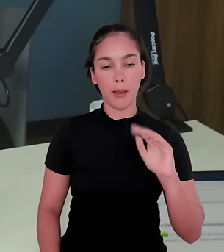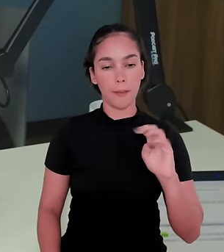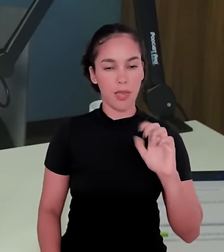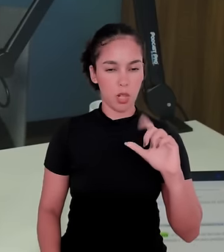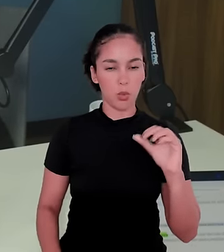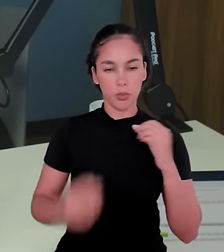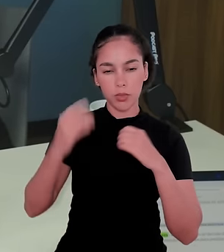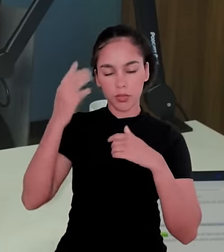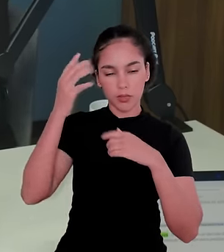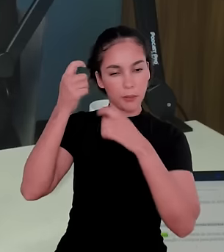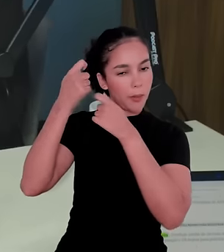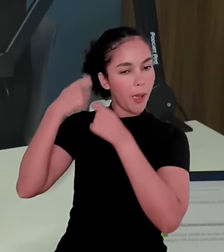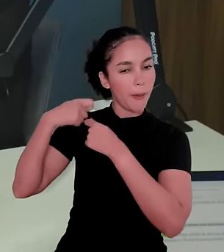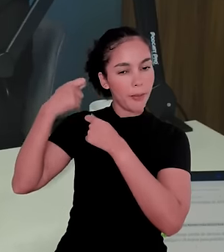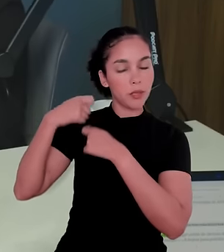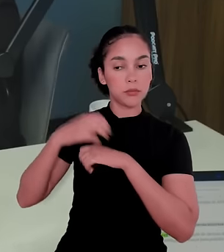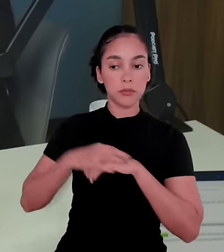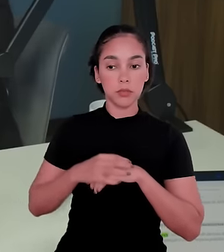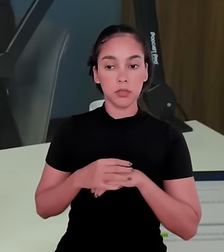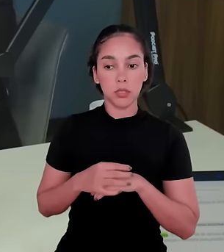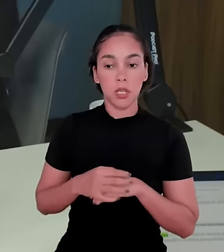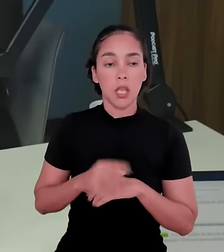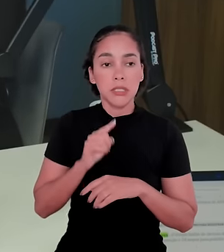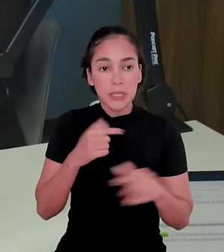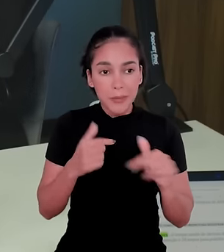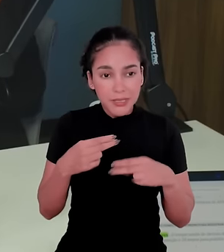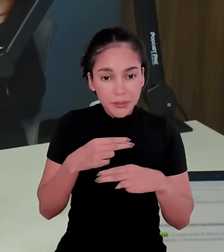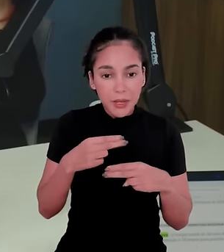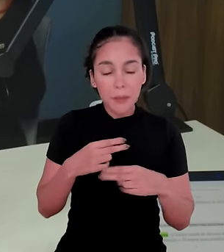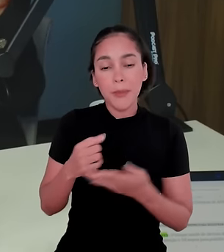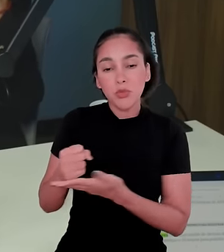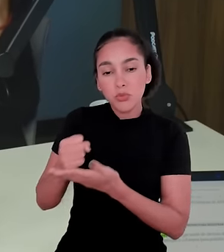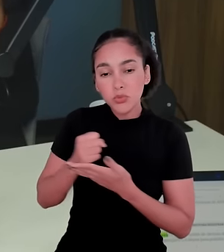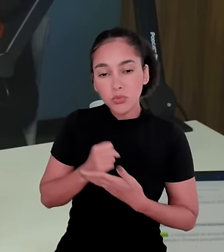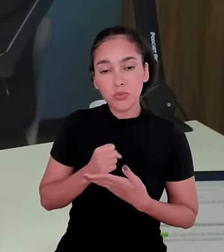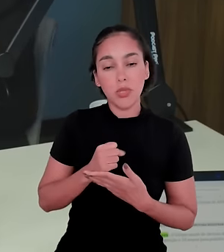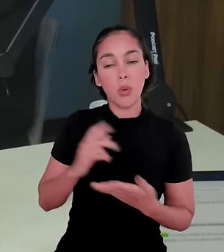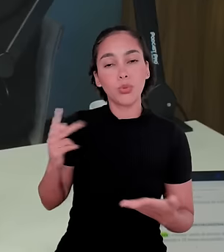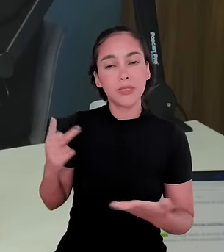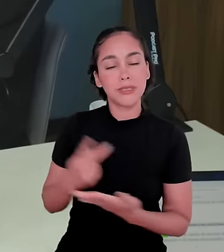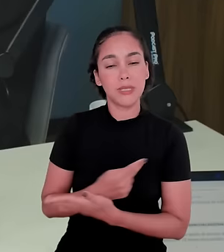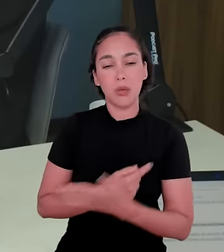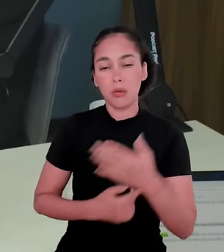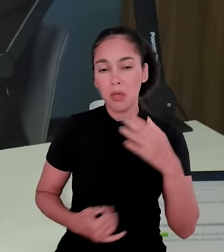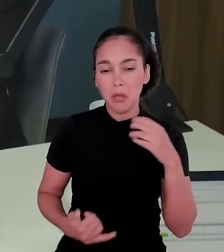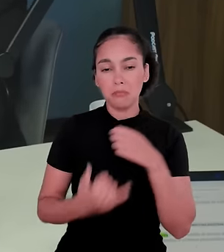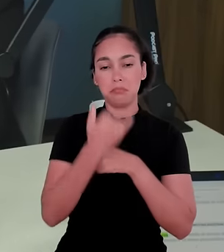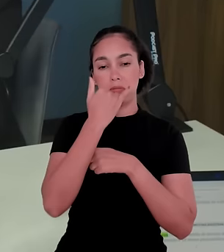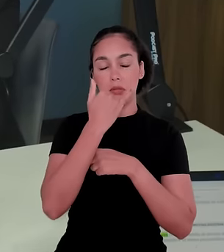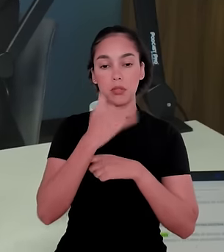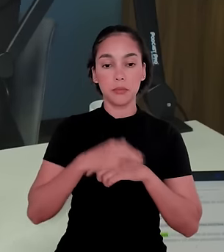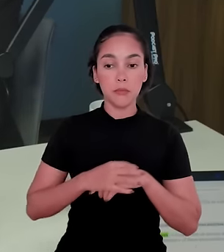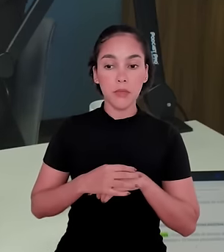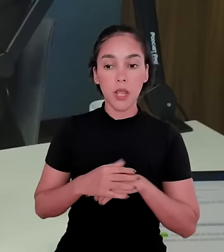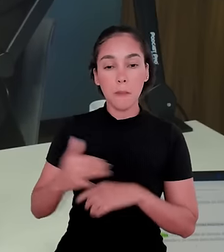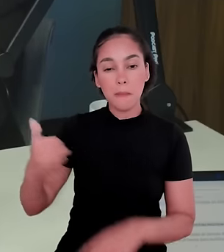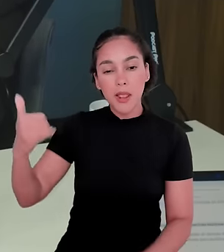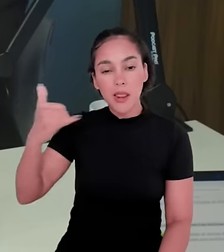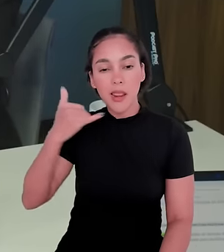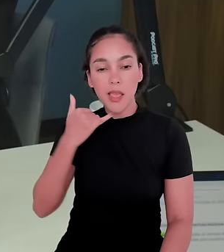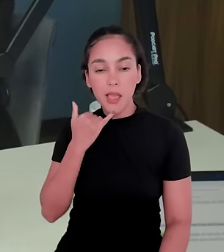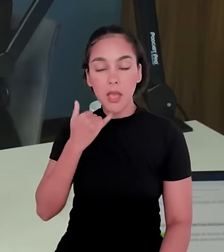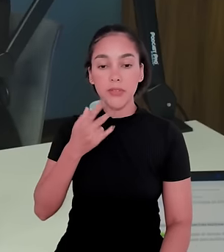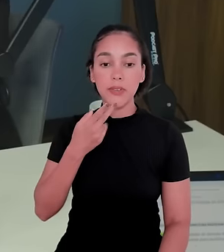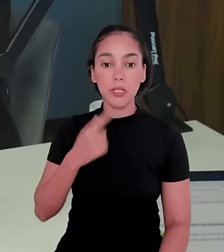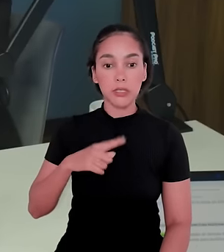desesperada Elane Você trabalha do sebrai me ajude porque teve o golpe né que você até comentou sobre essa questão me ligaram falando que